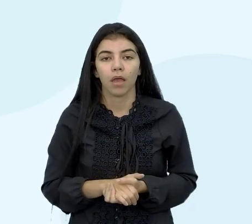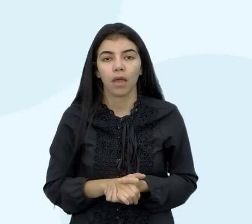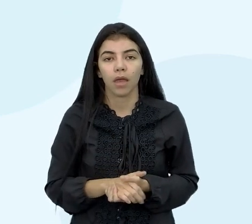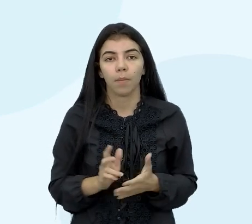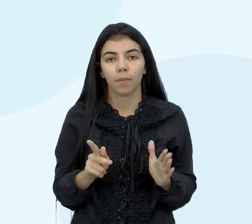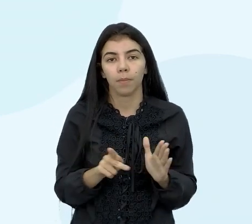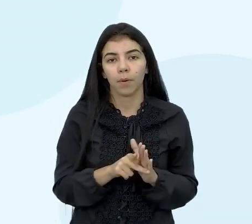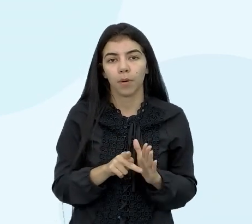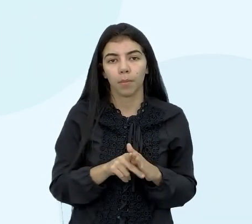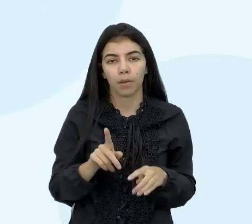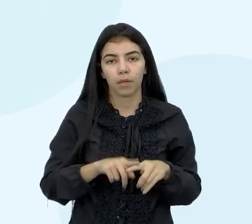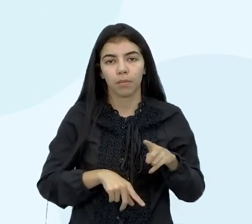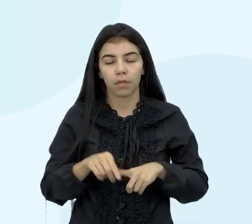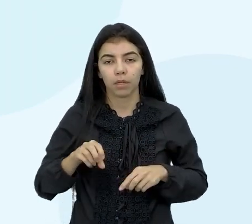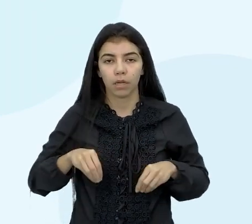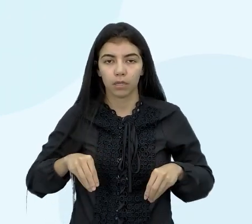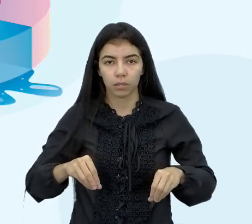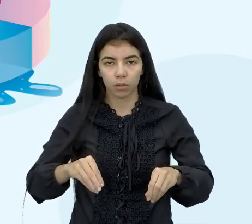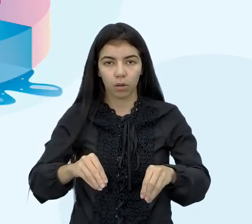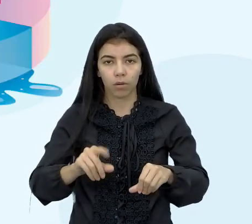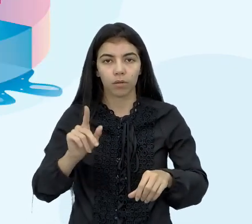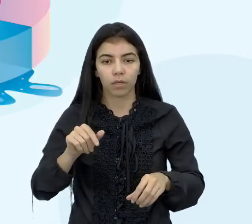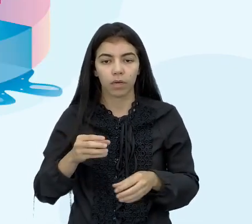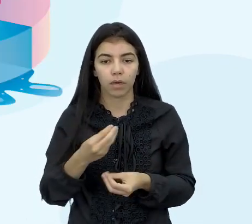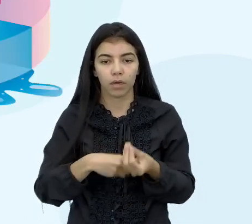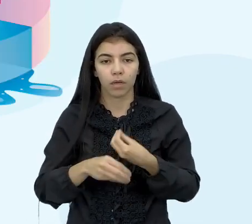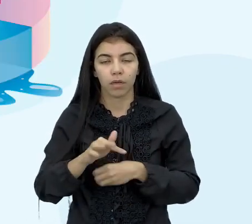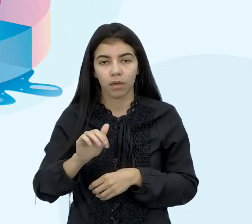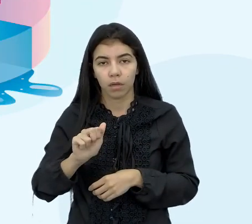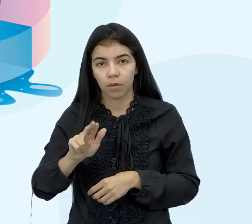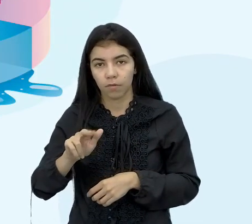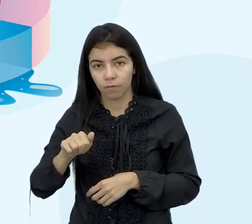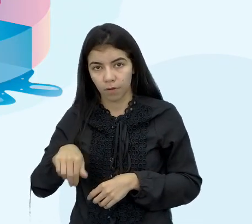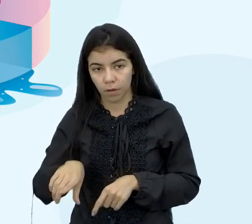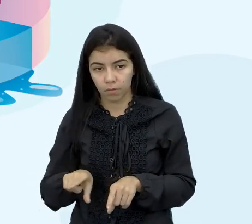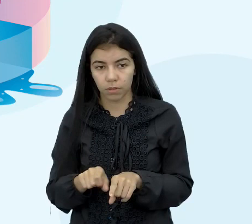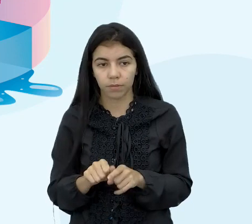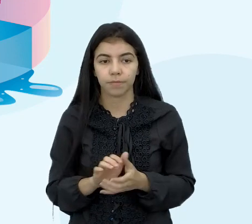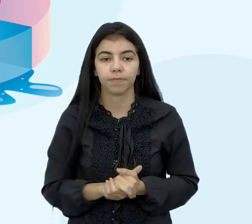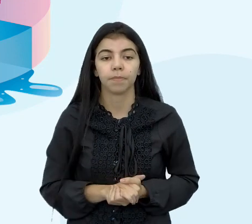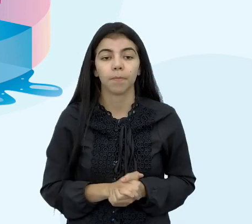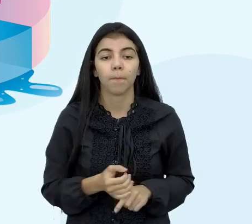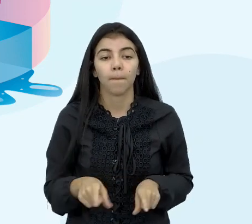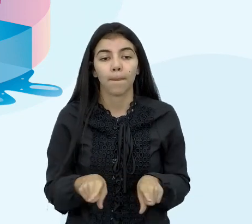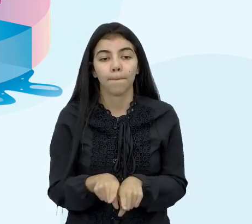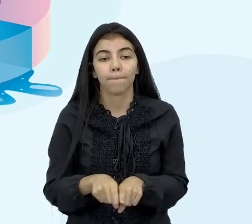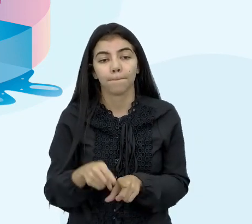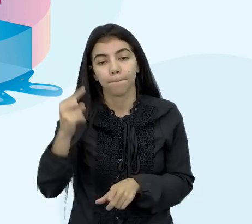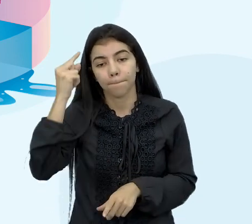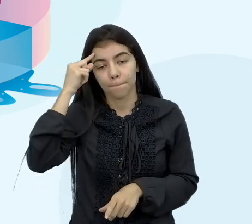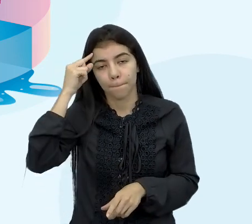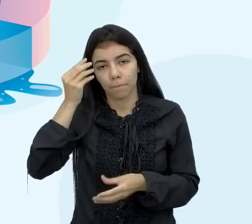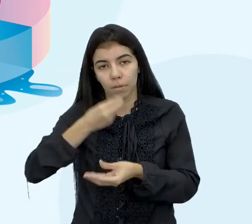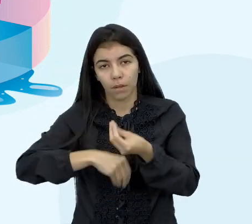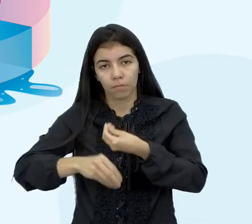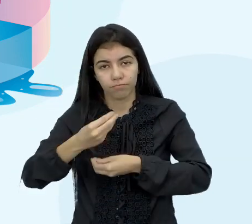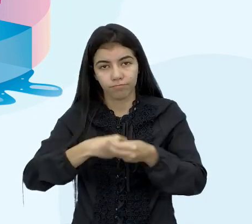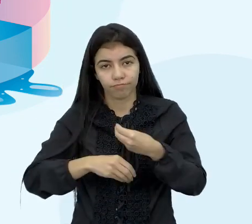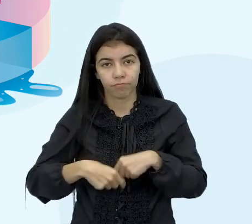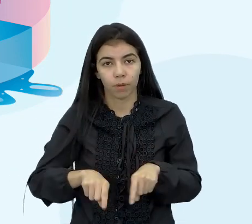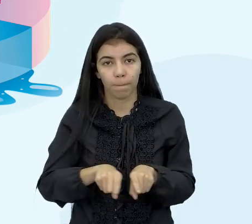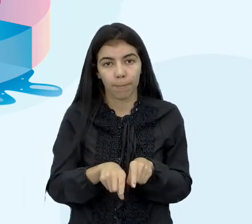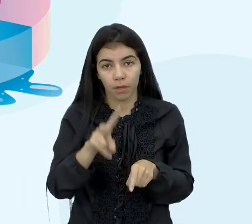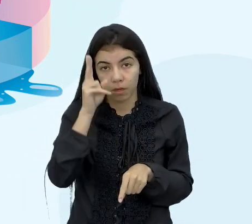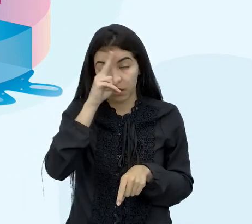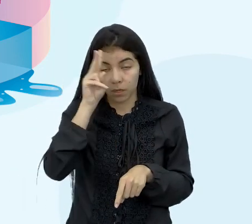matéria orgânica do solo, tá? Promovida pela fauna. Bom, pensando aí nessa composição e lembrando que a